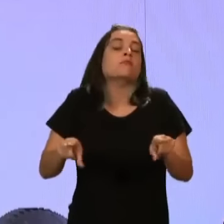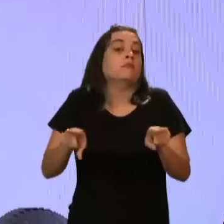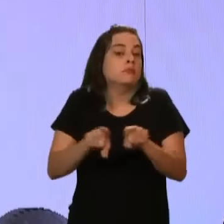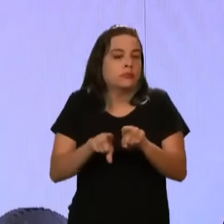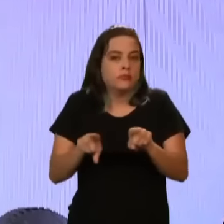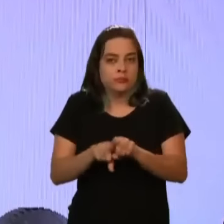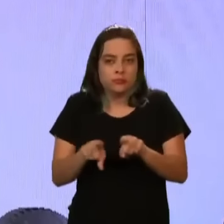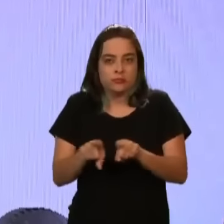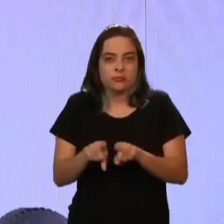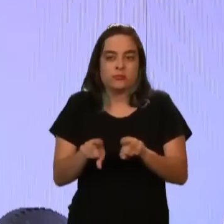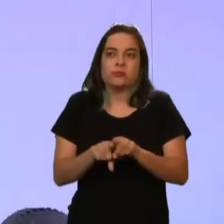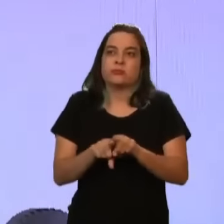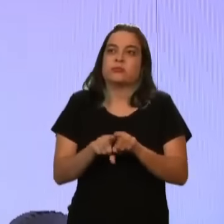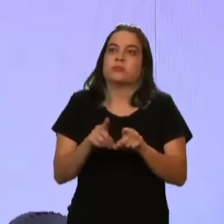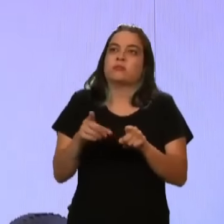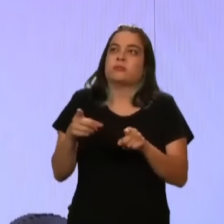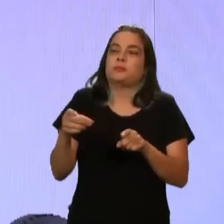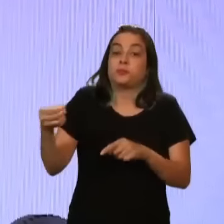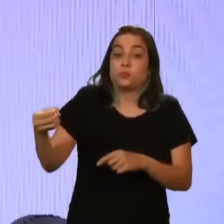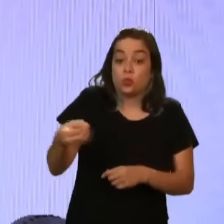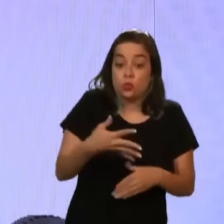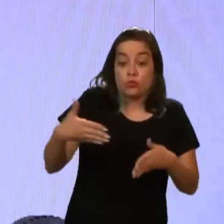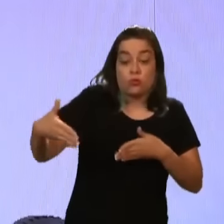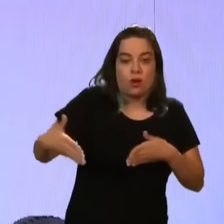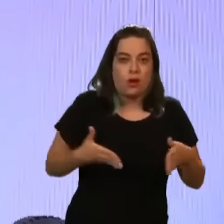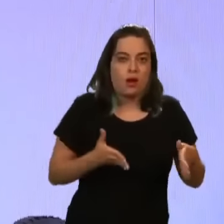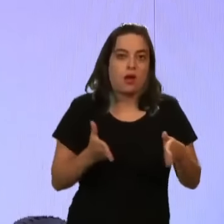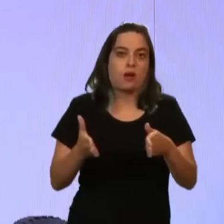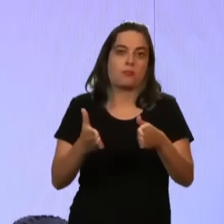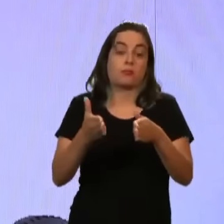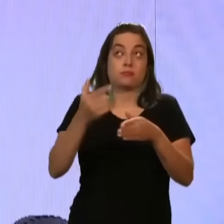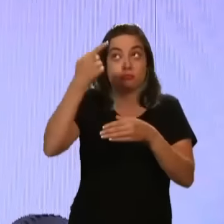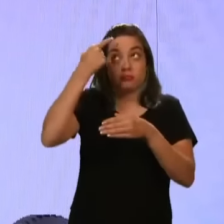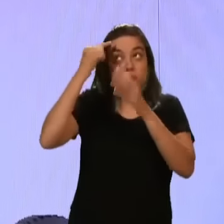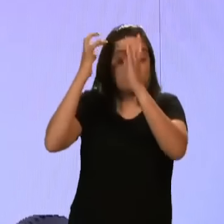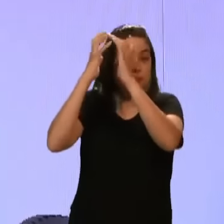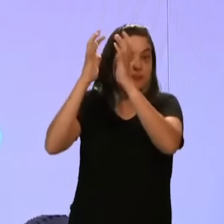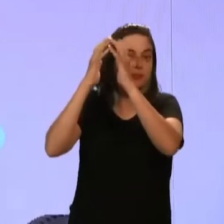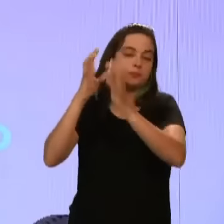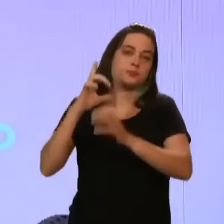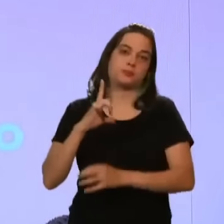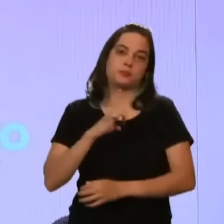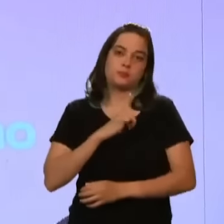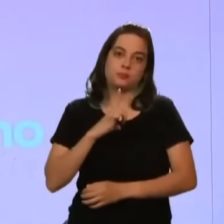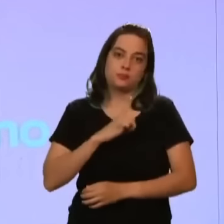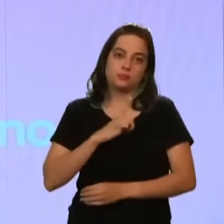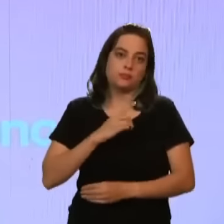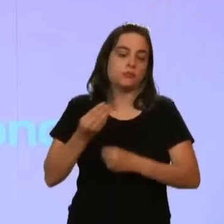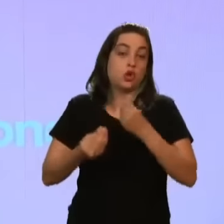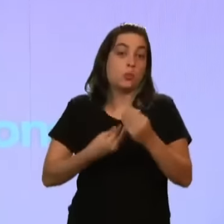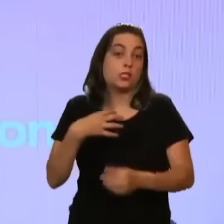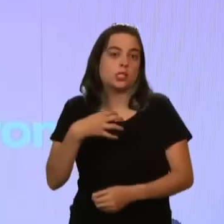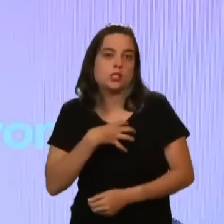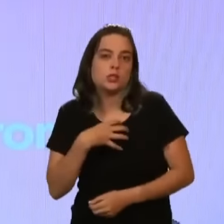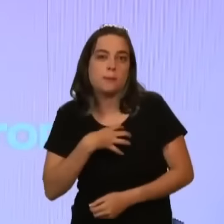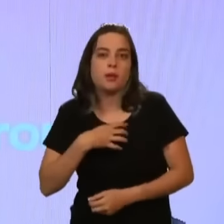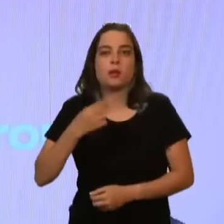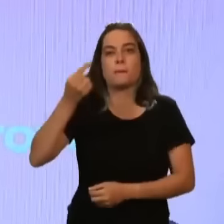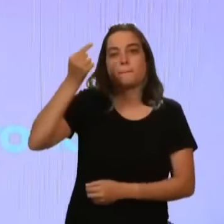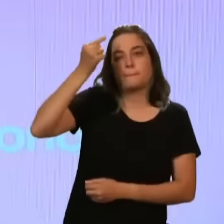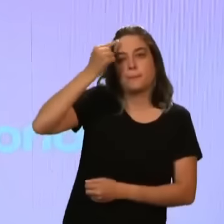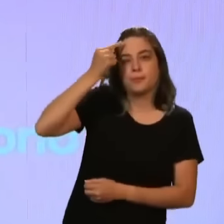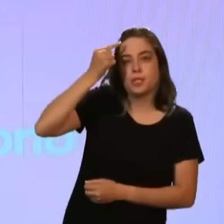também crie novos caminhos neurais, né, que dirigem seus sentimentos, seus